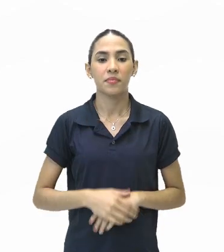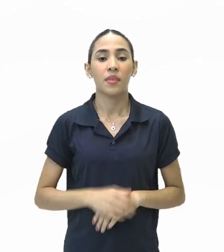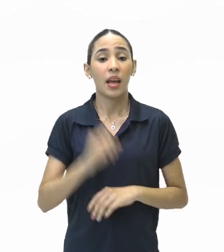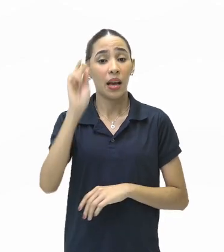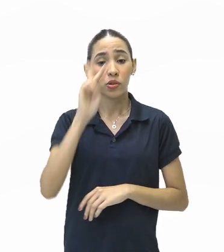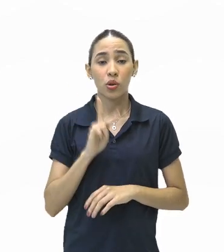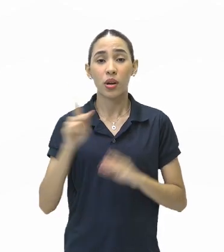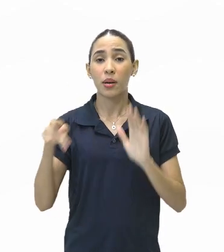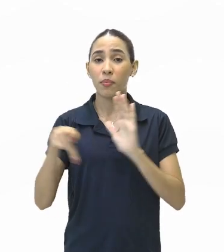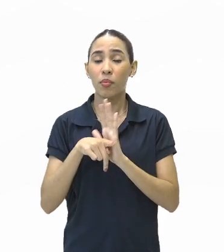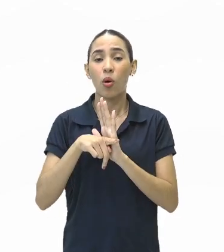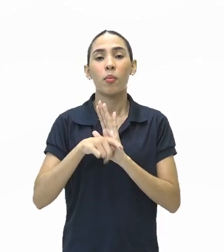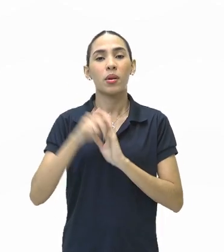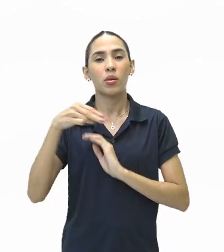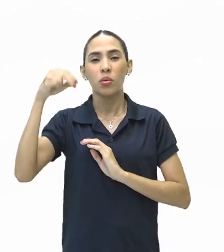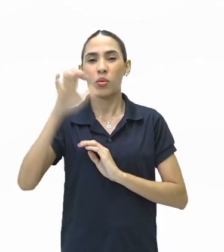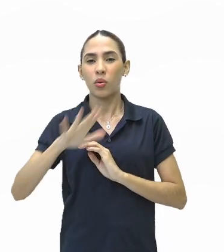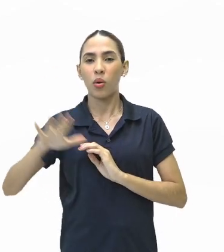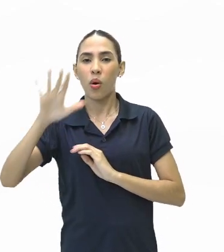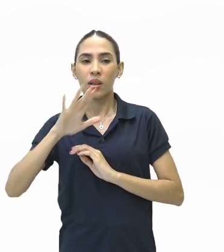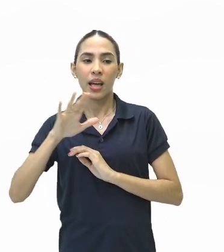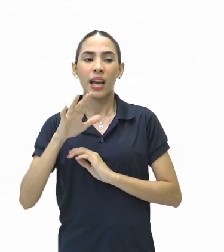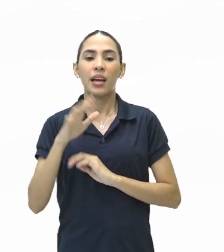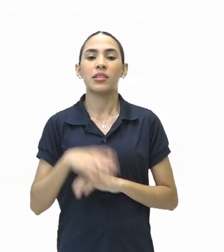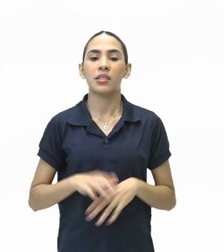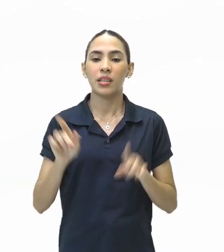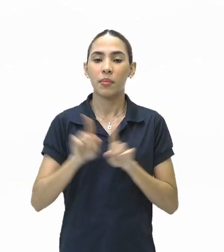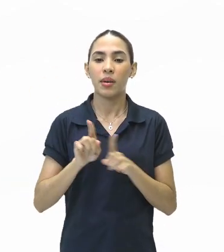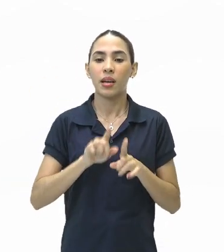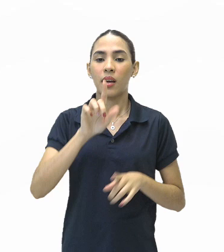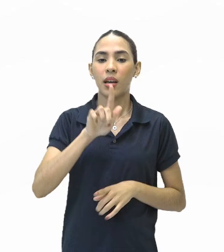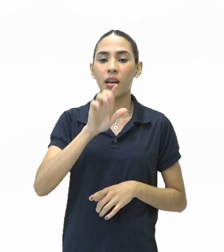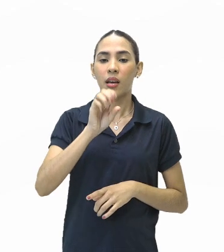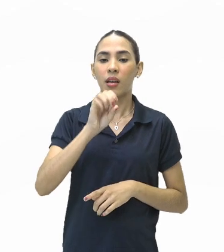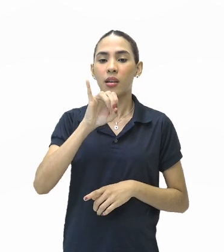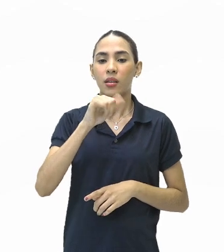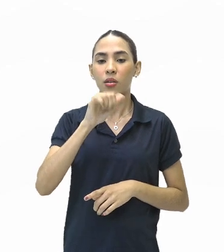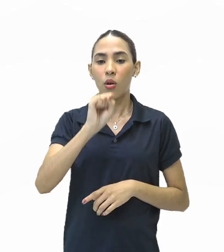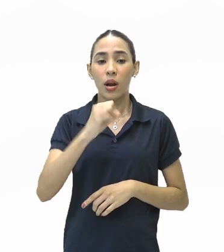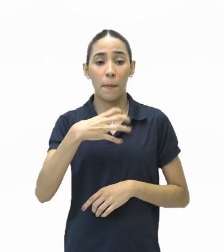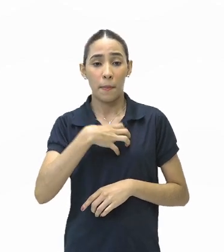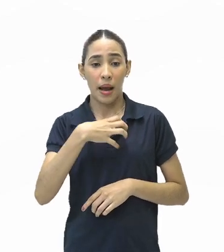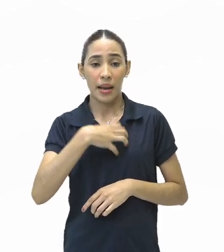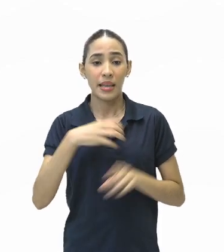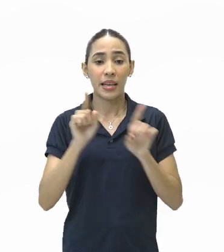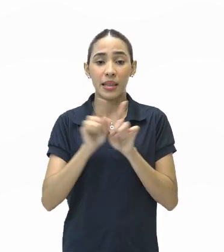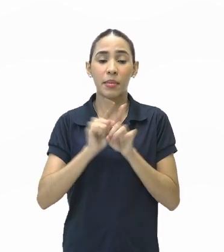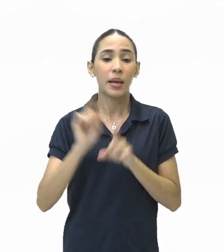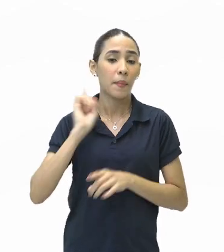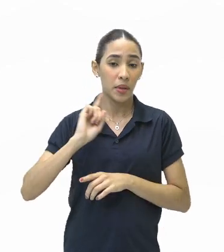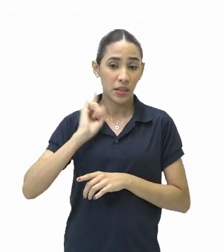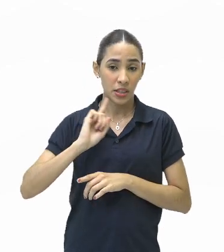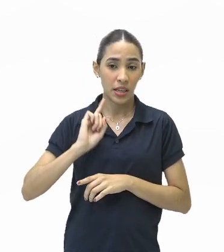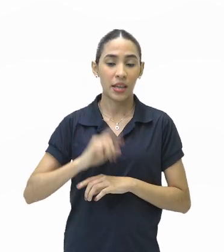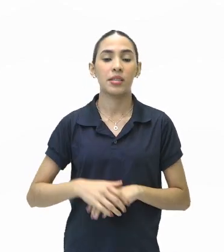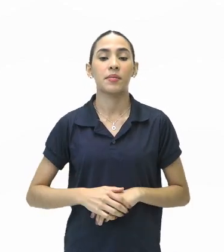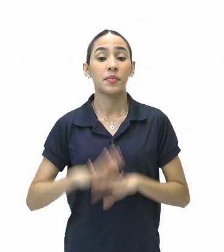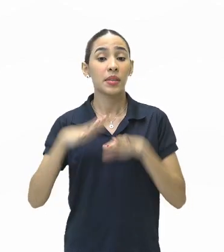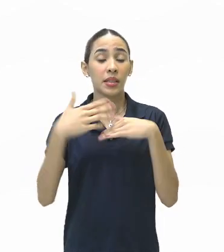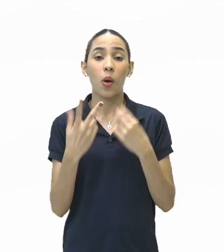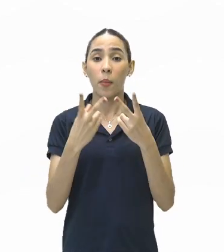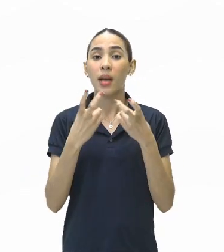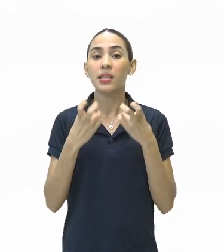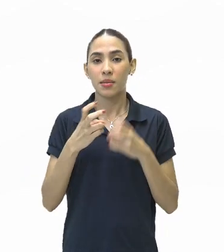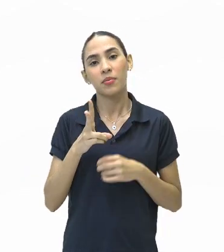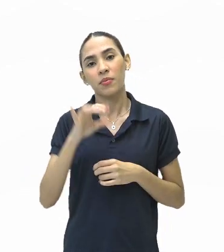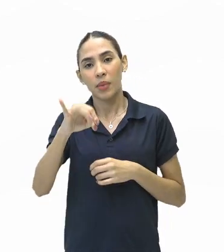história se passa nos sertões de Goiás, né? Da Bahia e de Minas Gerais. Então, vejam aí que